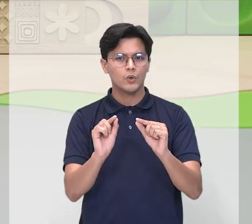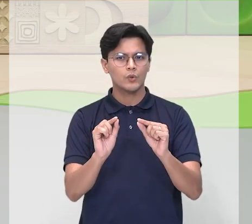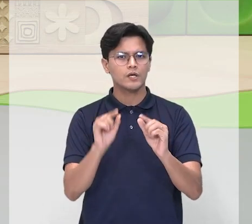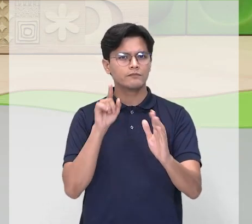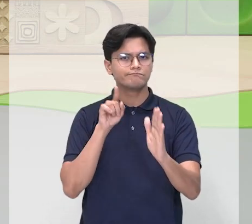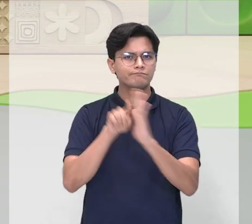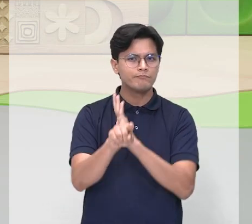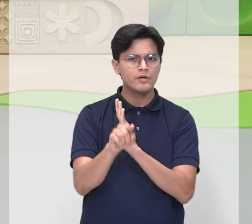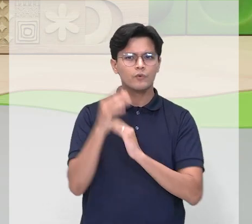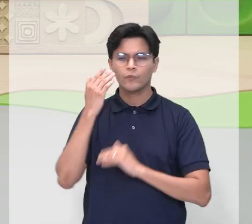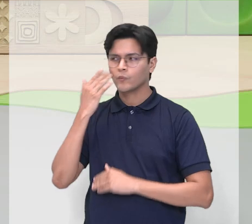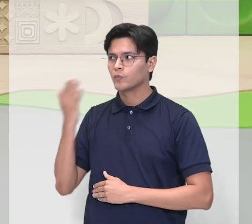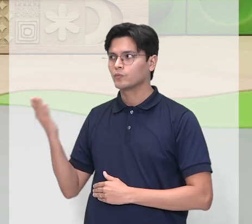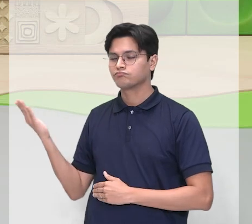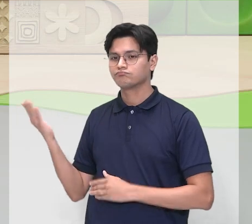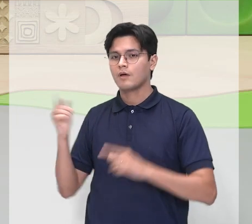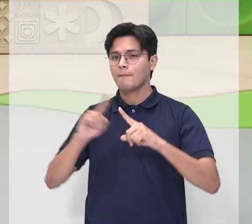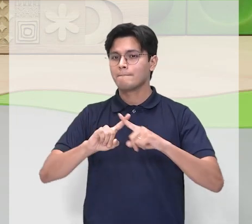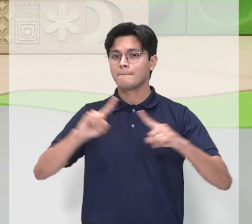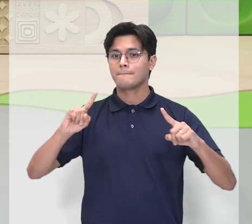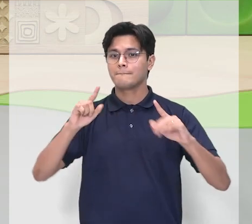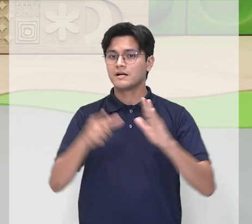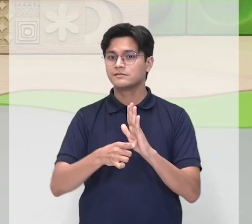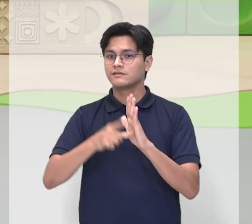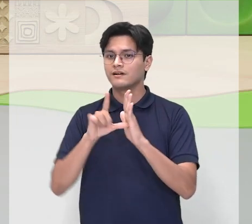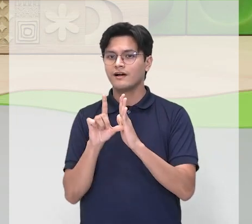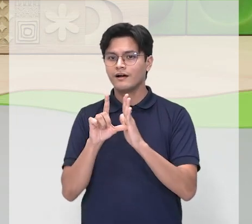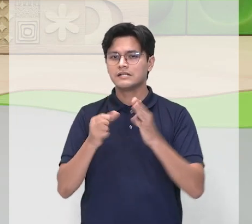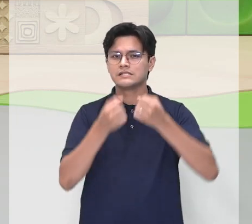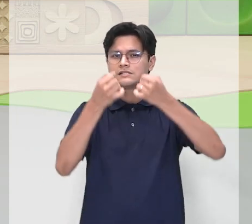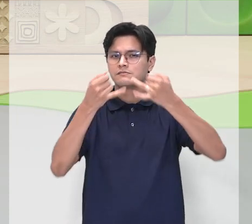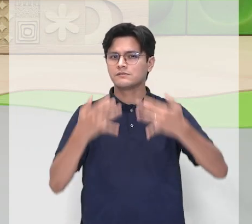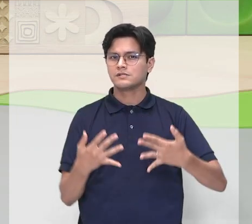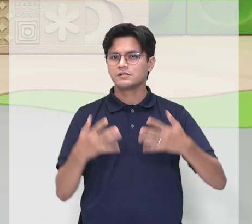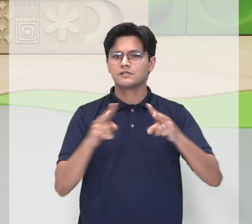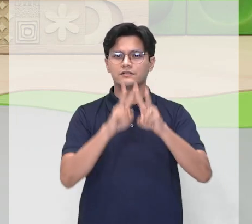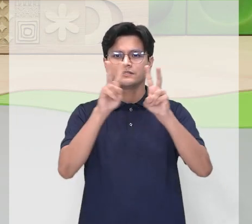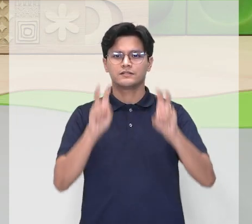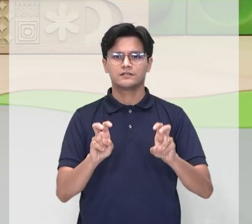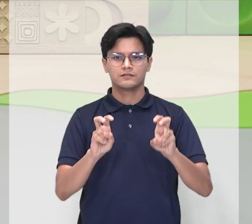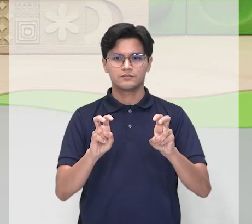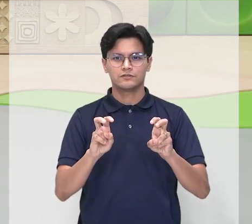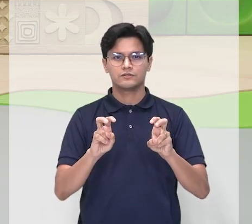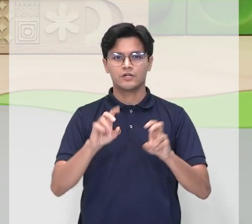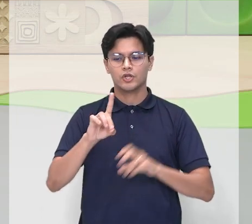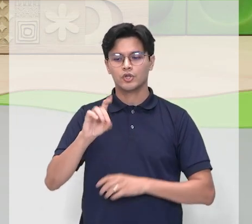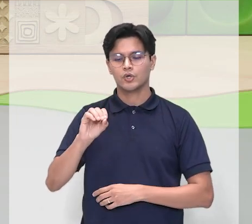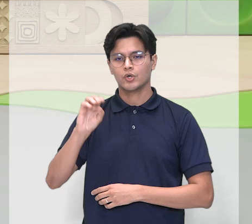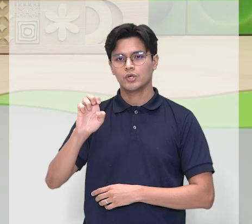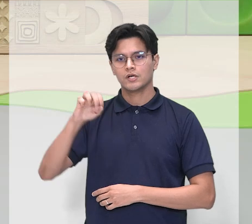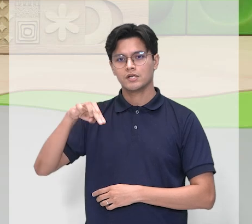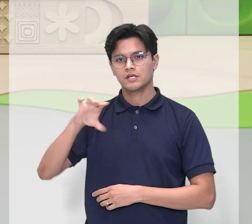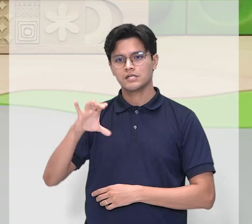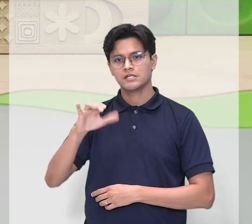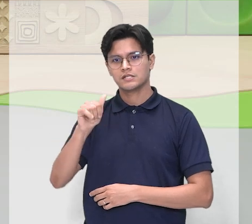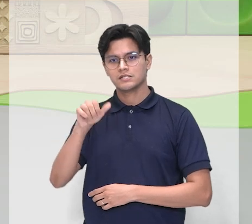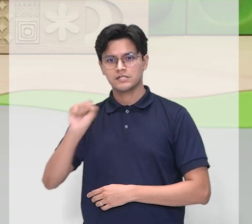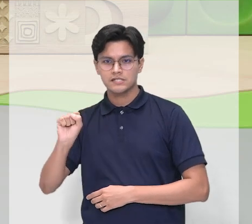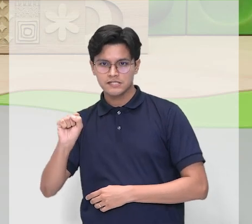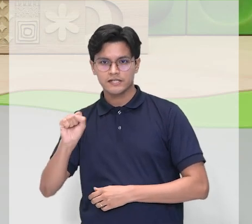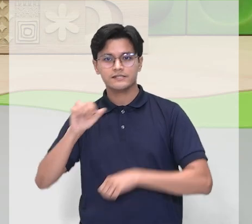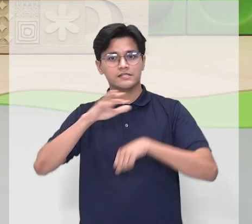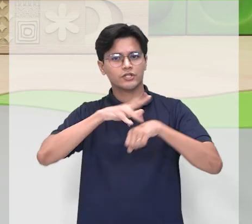pergunta, nós vamos falar de doenças, certo? E o que são doenças